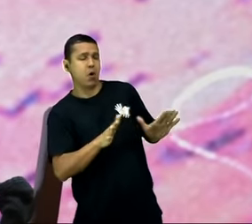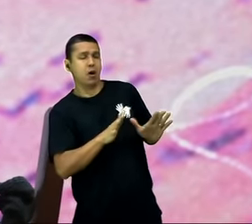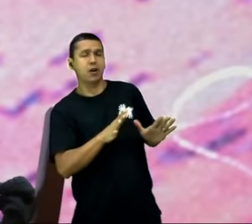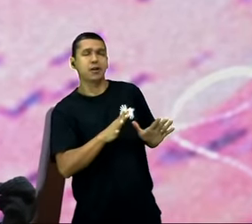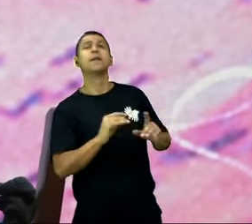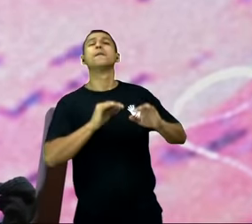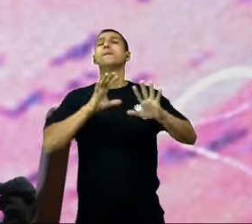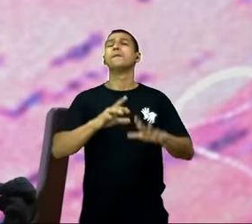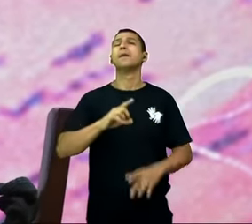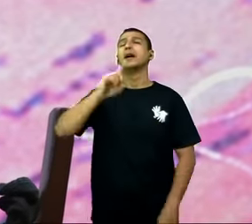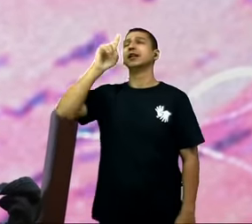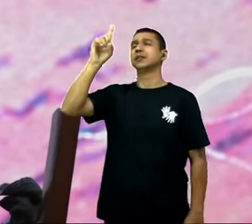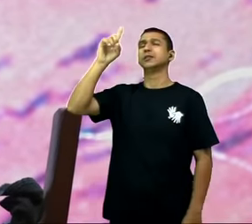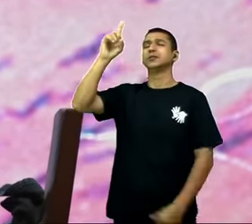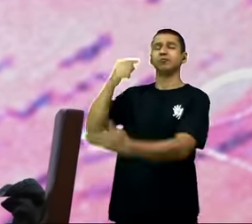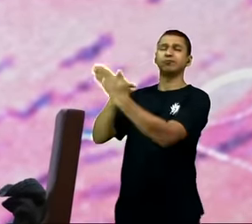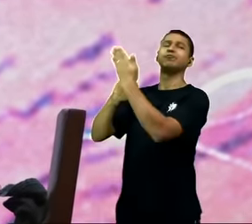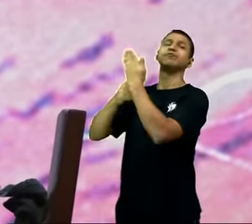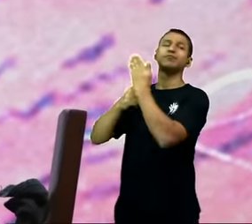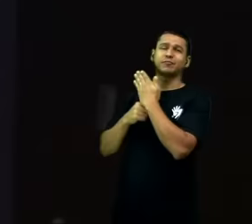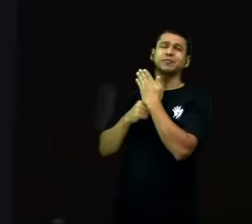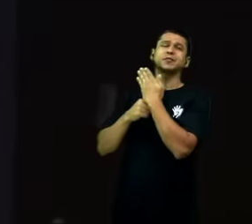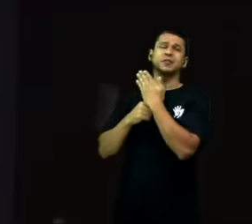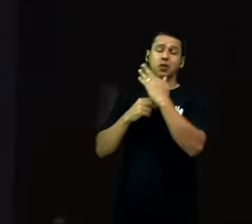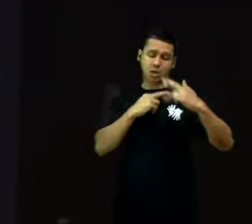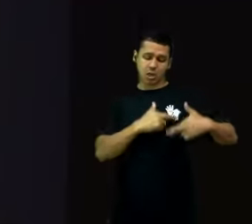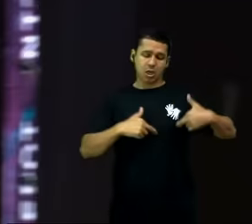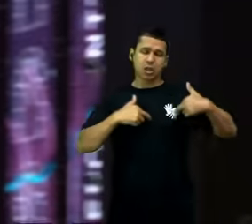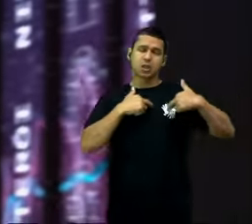como um incenso agradável na vida do Senhor.